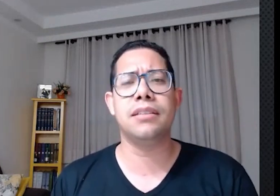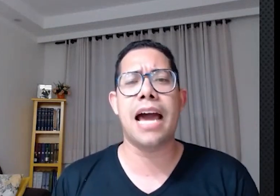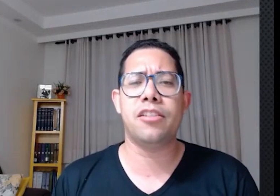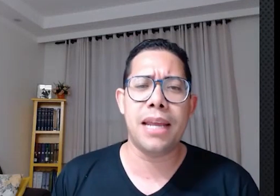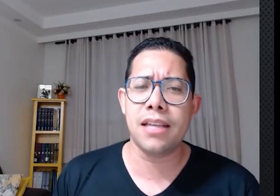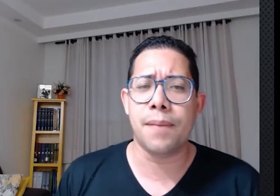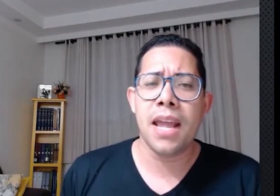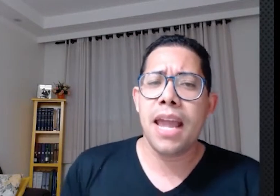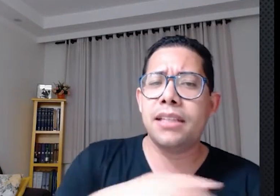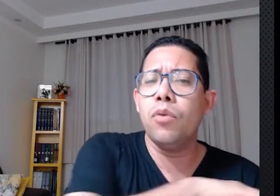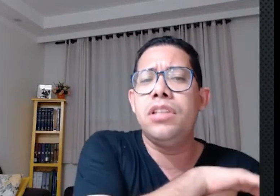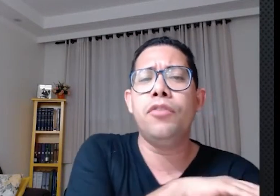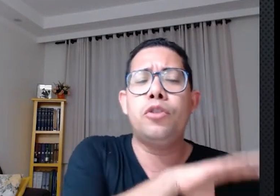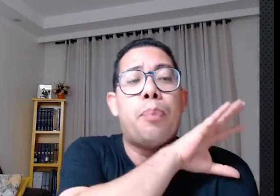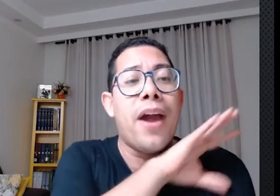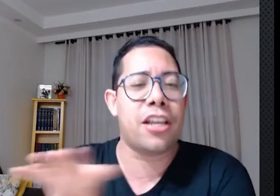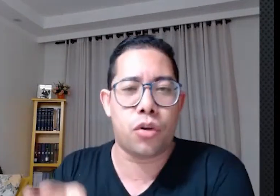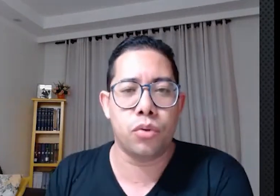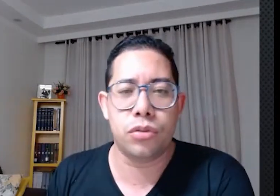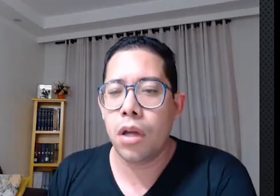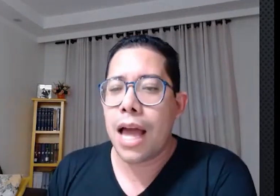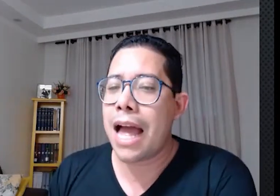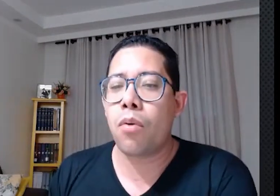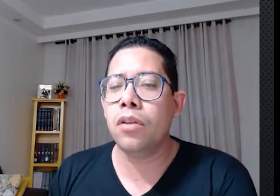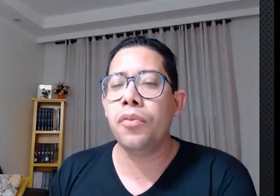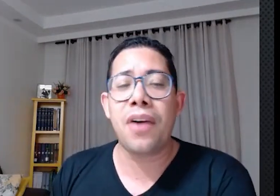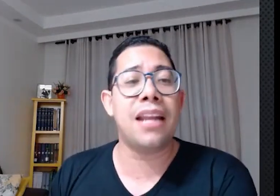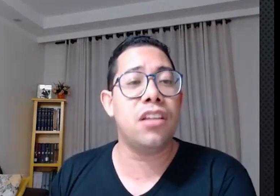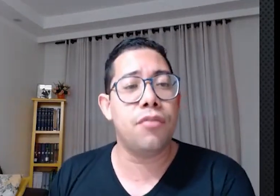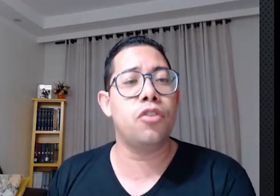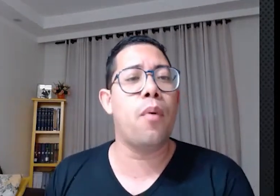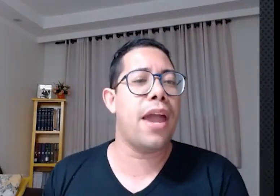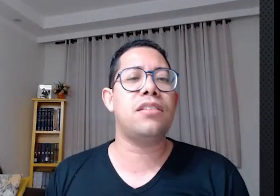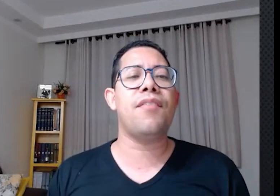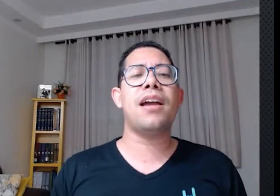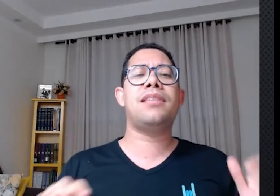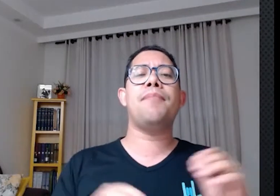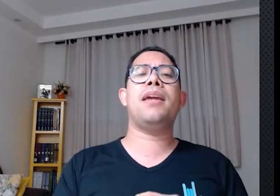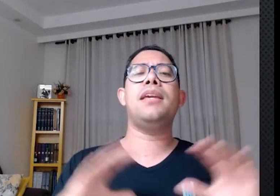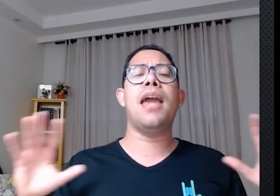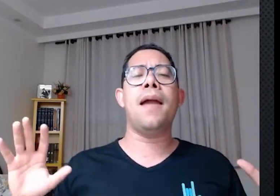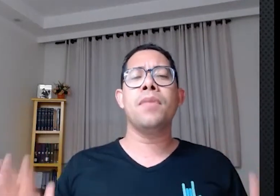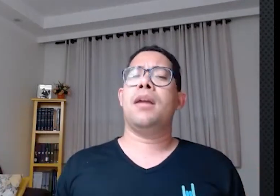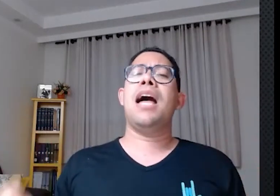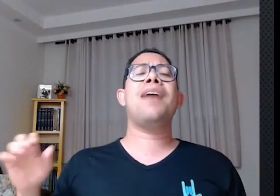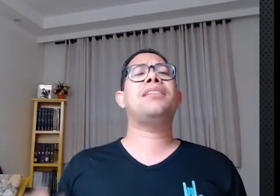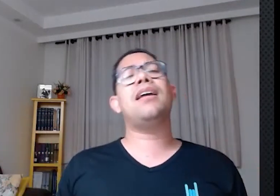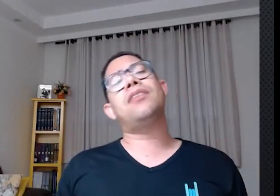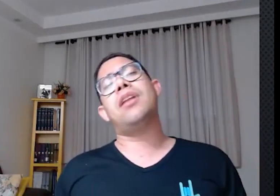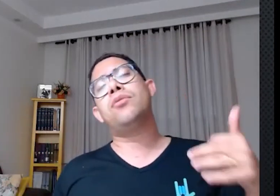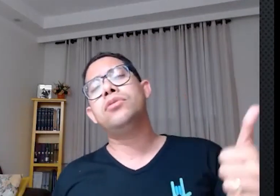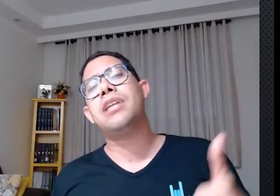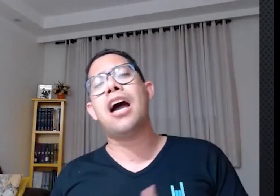Eclesiastes e Cantares, beleza. Entre os livros poéticos. Ah, quando fala de livros poéticos, você vai já saber que Ah,